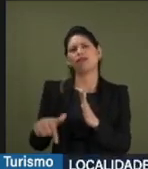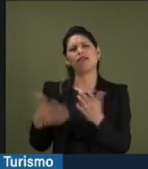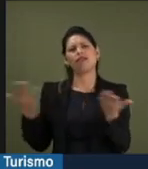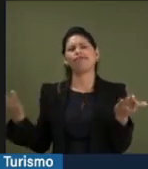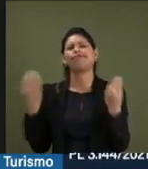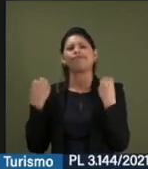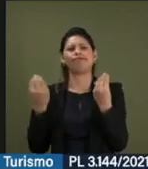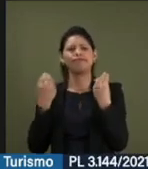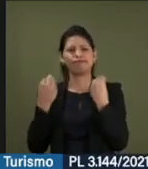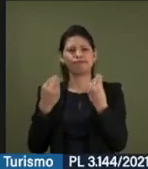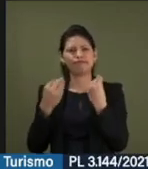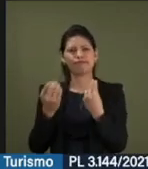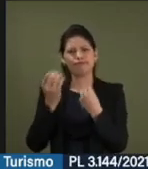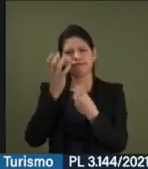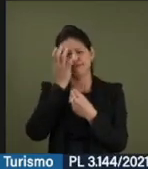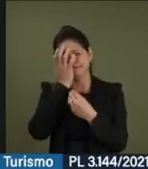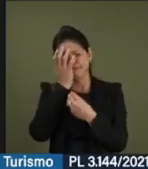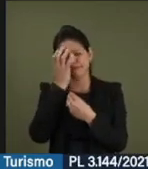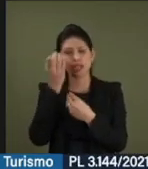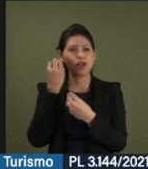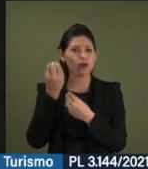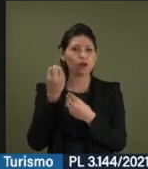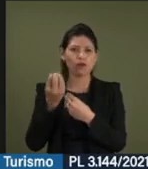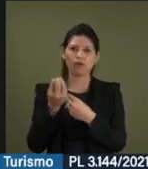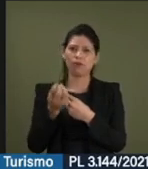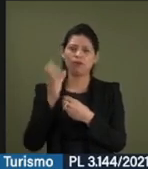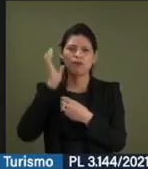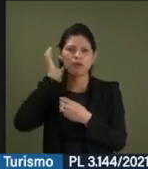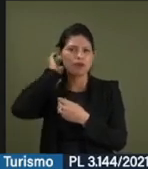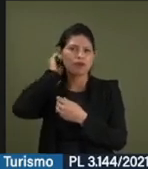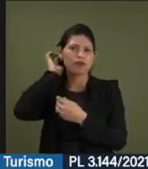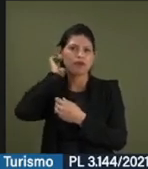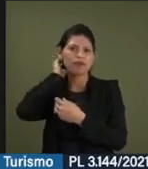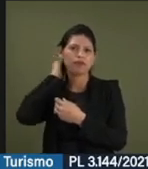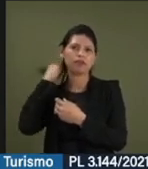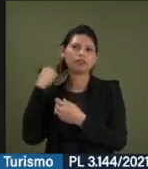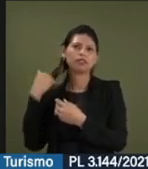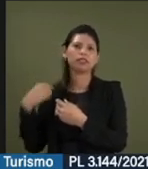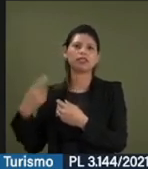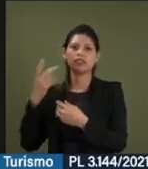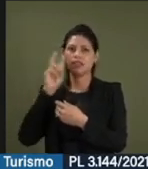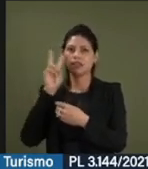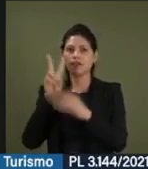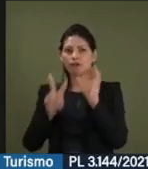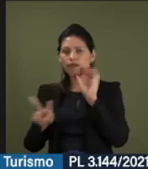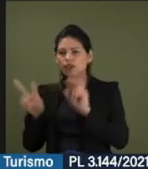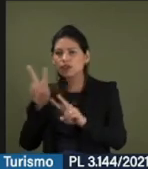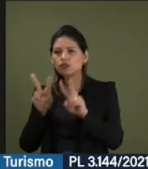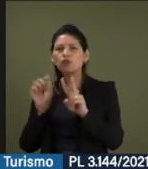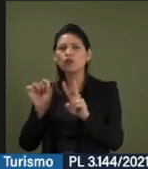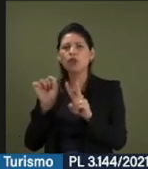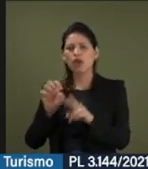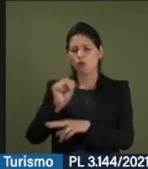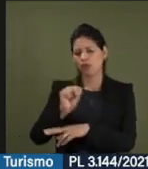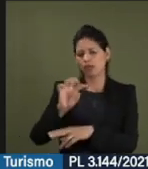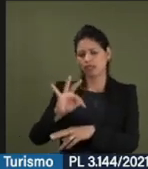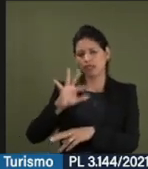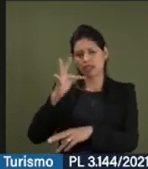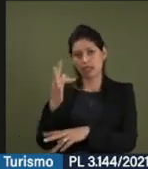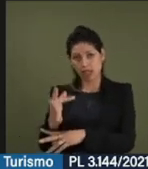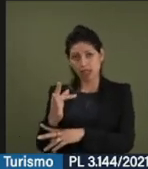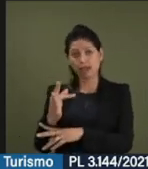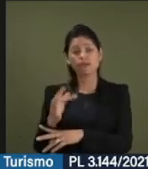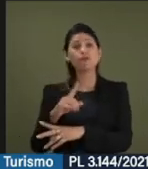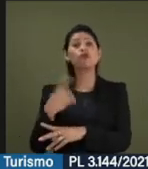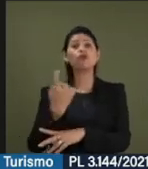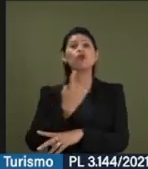É uma vergonha completa. E você vê aí o STF com essa questão do dia 8 de janeiro, que nós